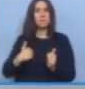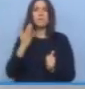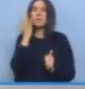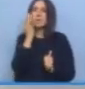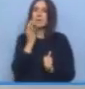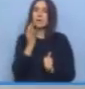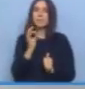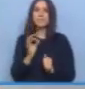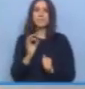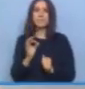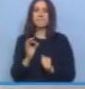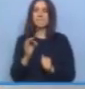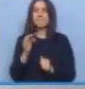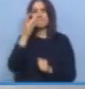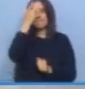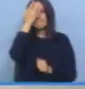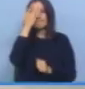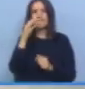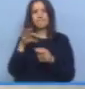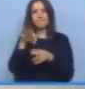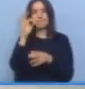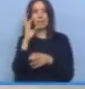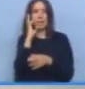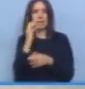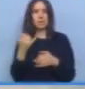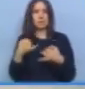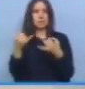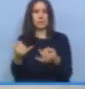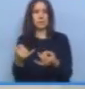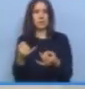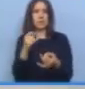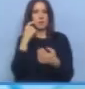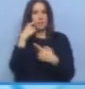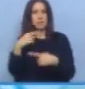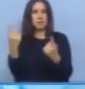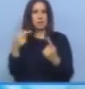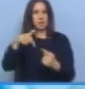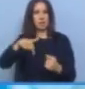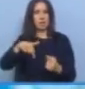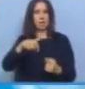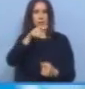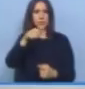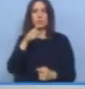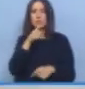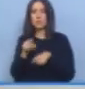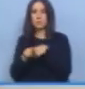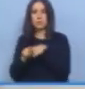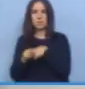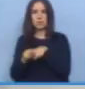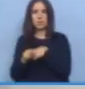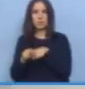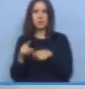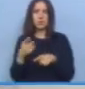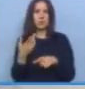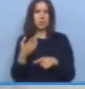tentarmos definir algum tipo de posicionamento que possamos depois apresentar cá aos decisores políticos e